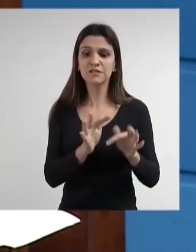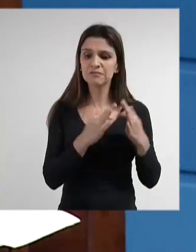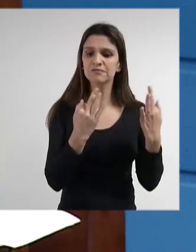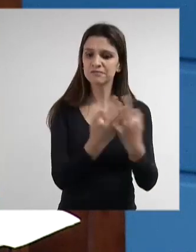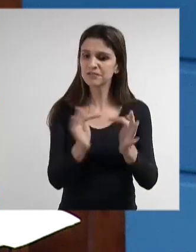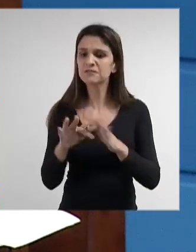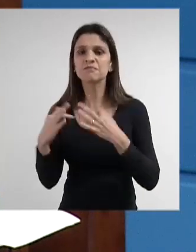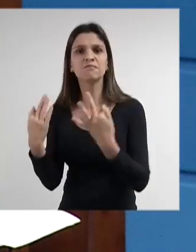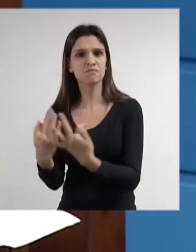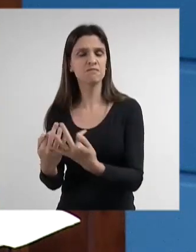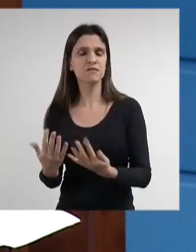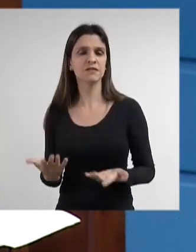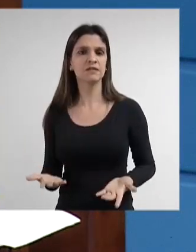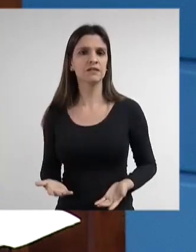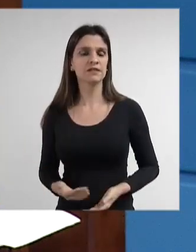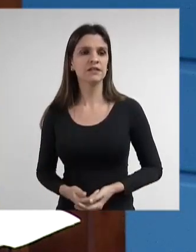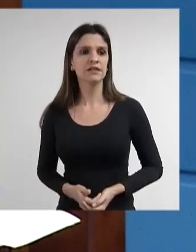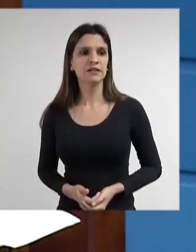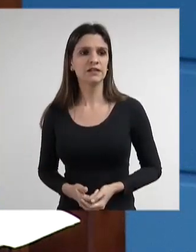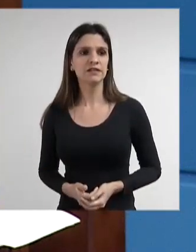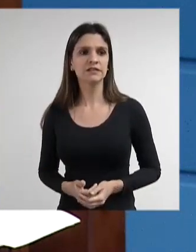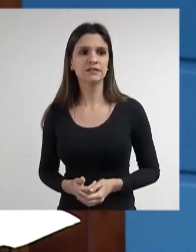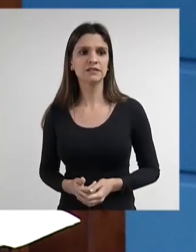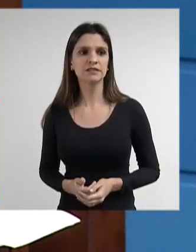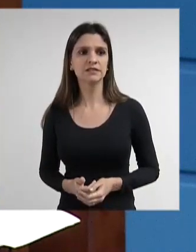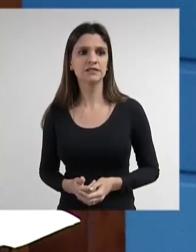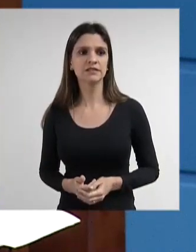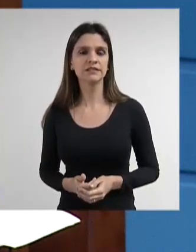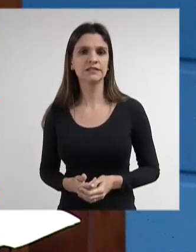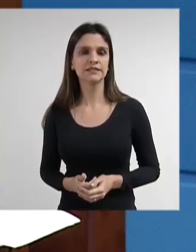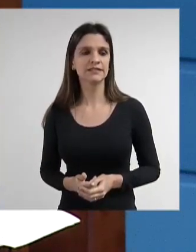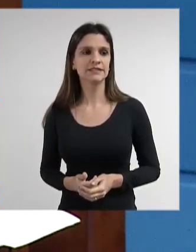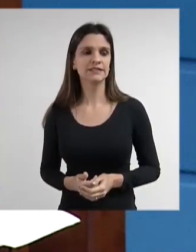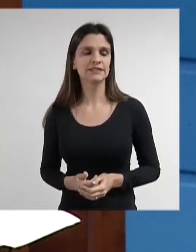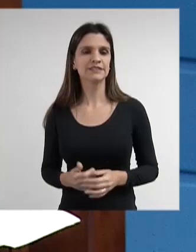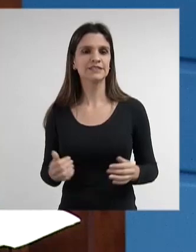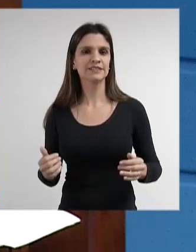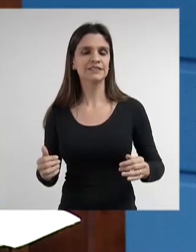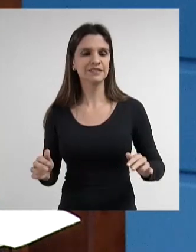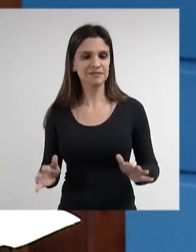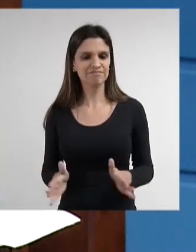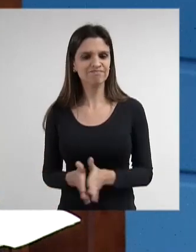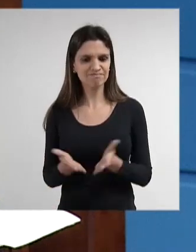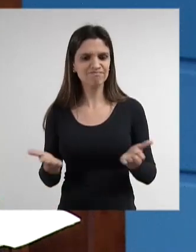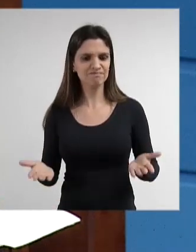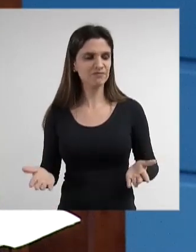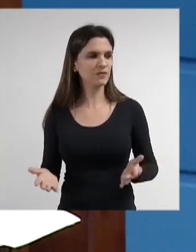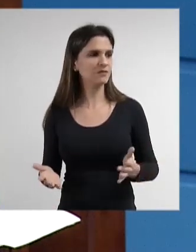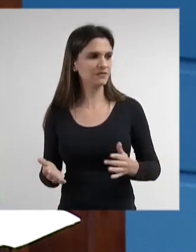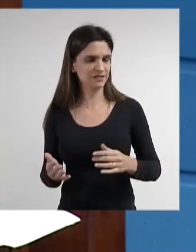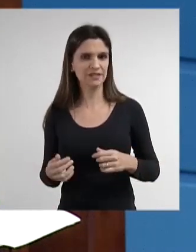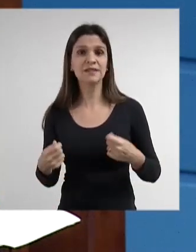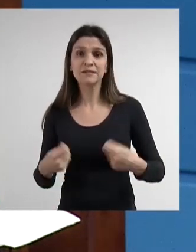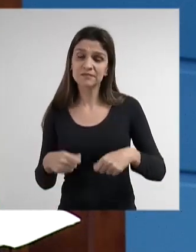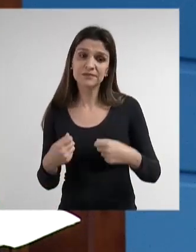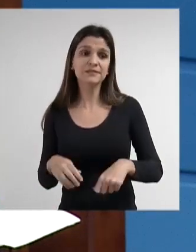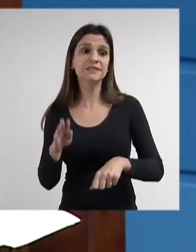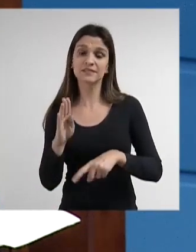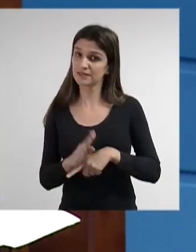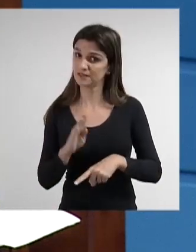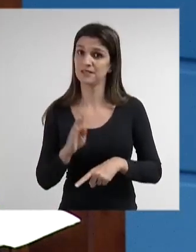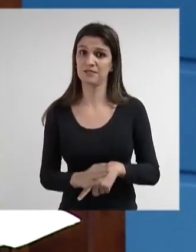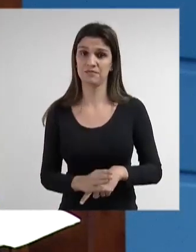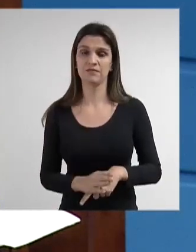as famílias que estão numa situação de vulnerabilidade social. Porque nós estamos